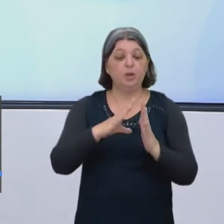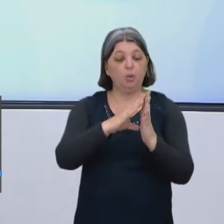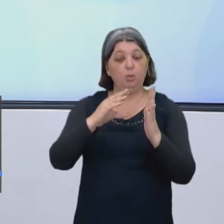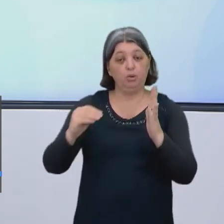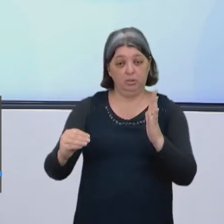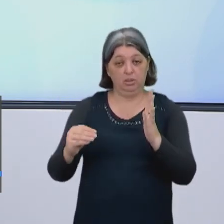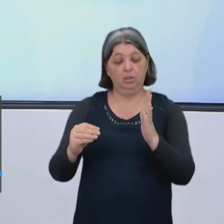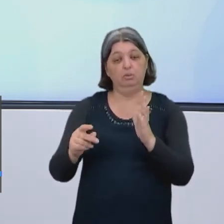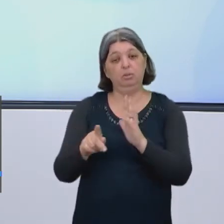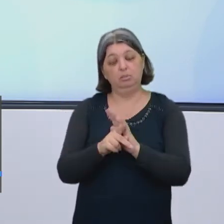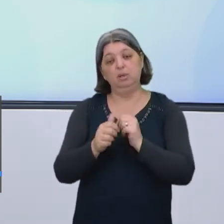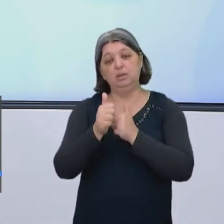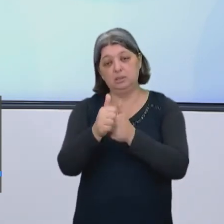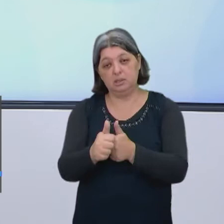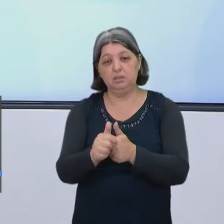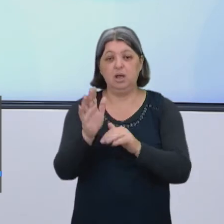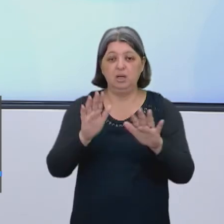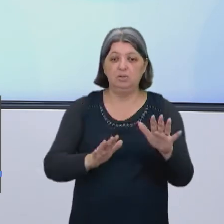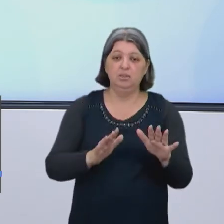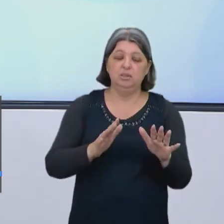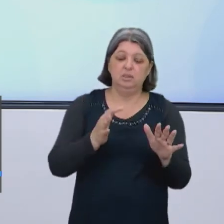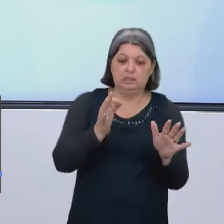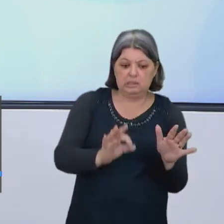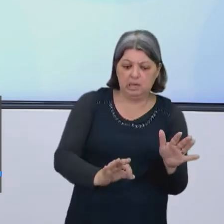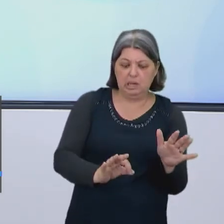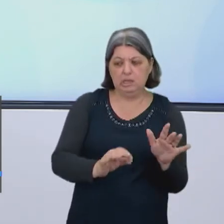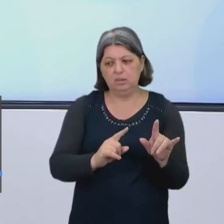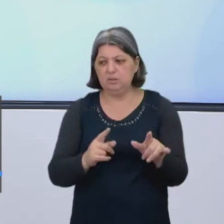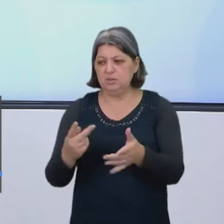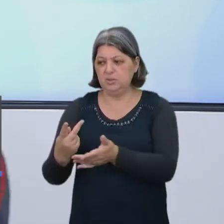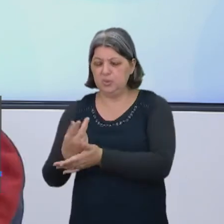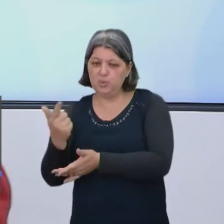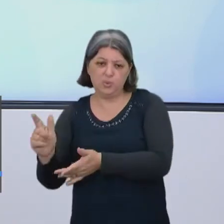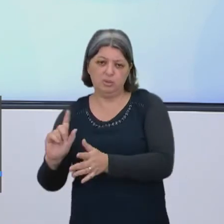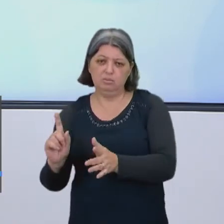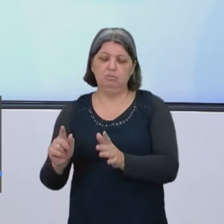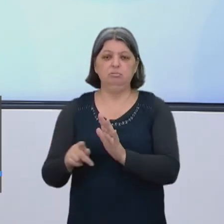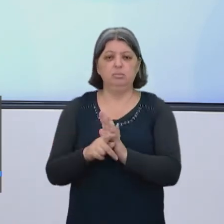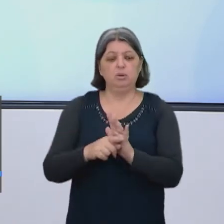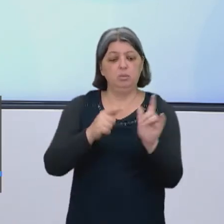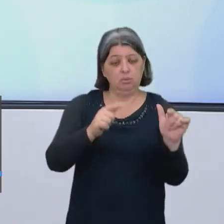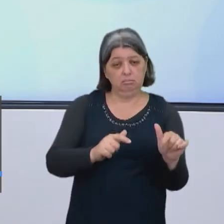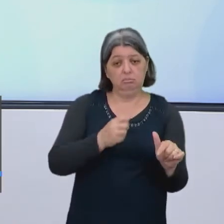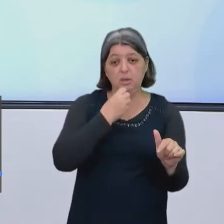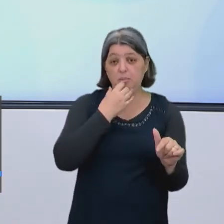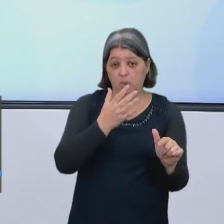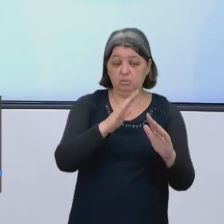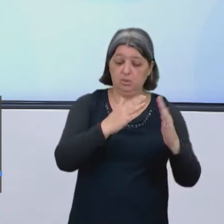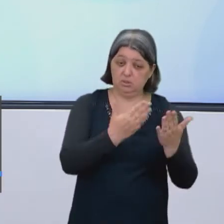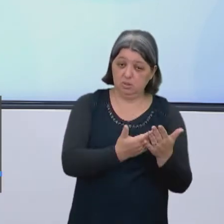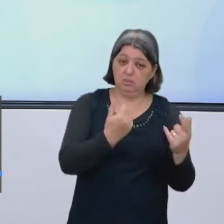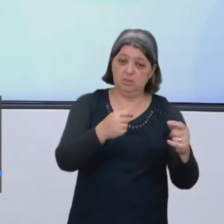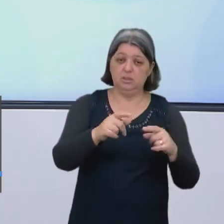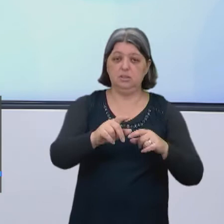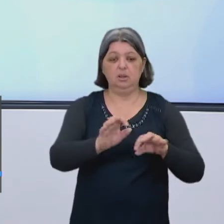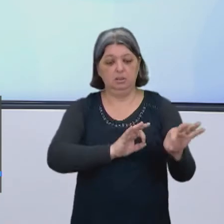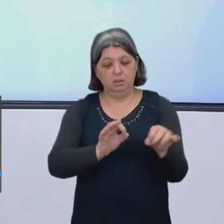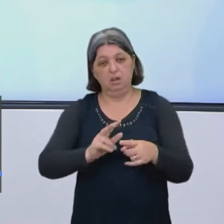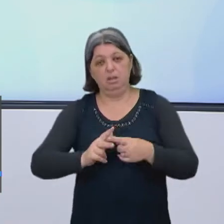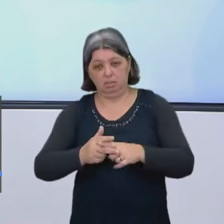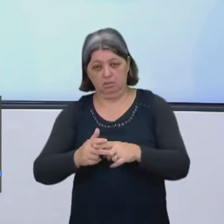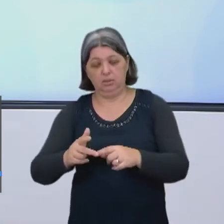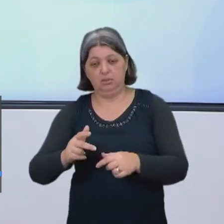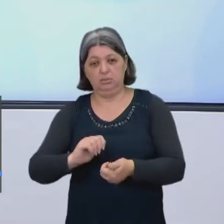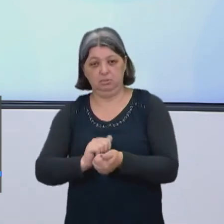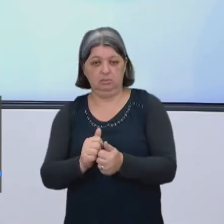ser seguido, que dá certo numa, não dá certo em outra, né? O que é sucesso numa escola, né, precisa de ajustes e adaptações em outra,